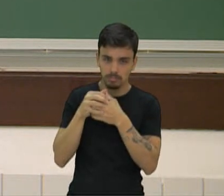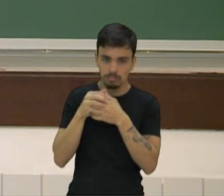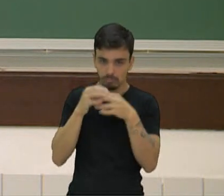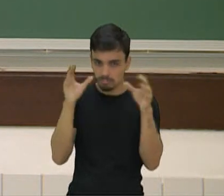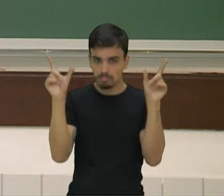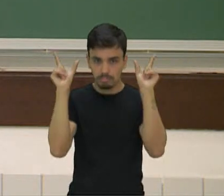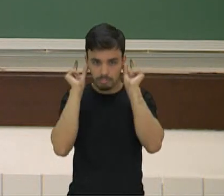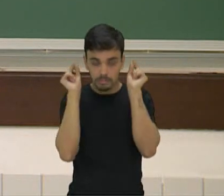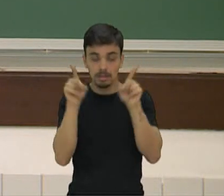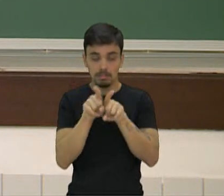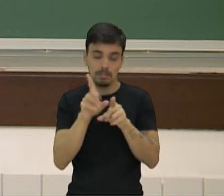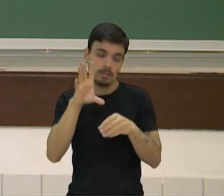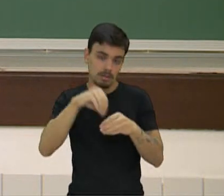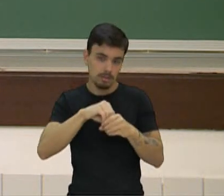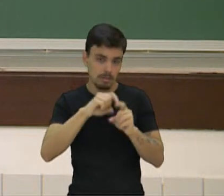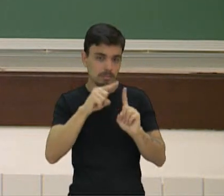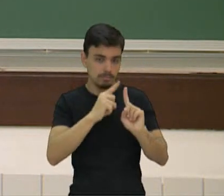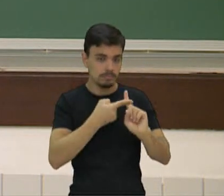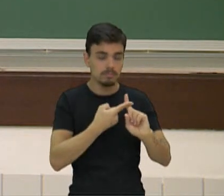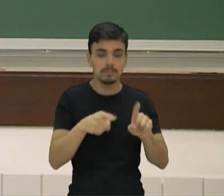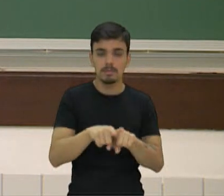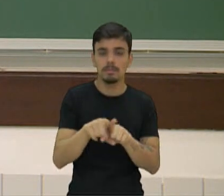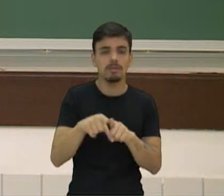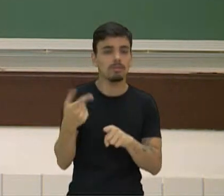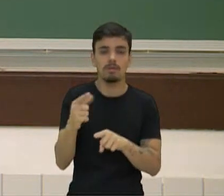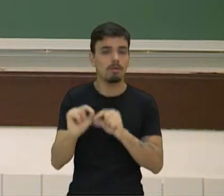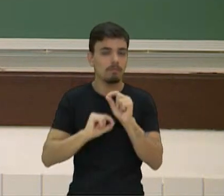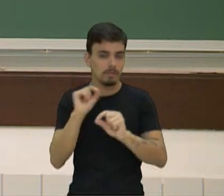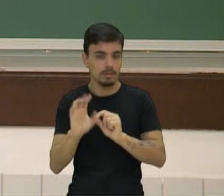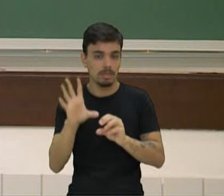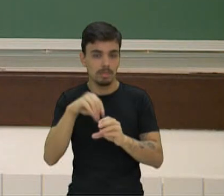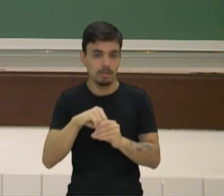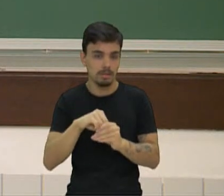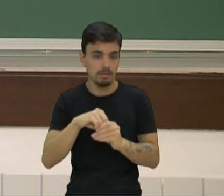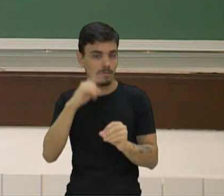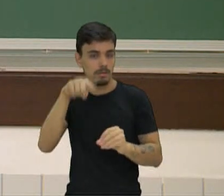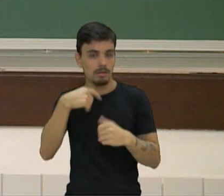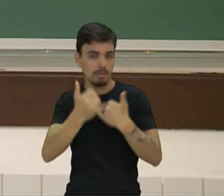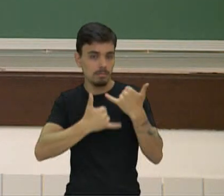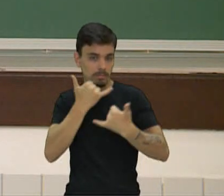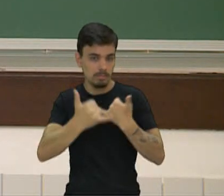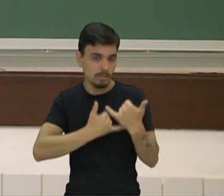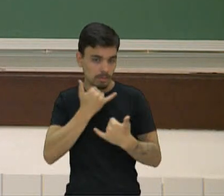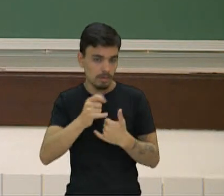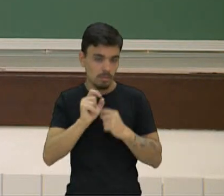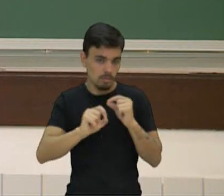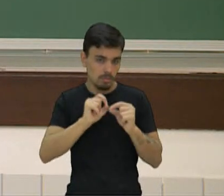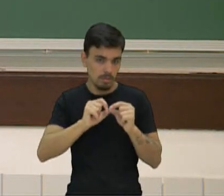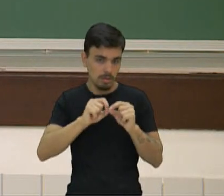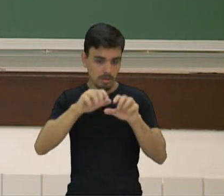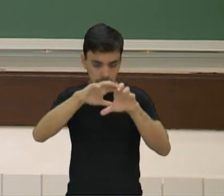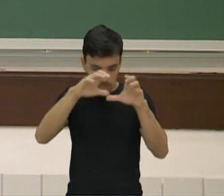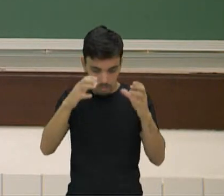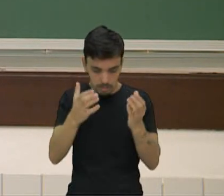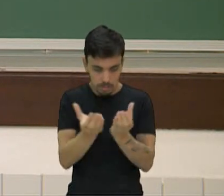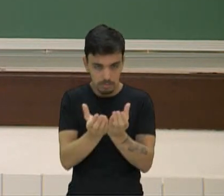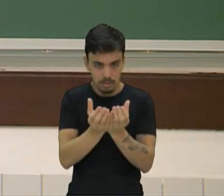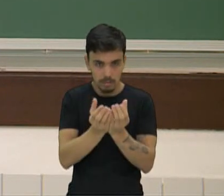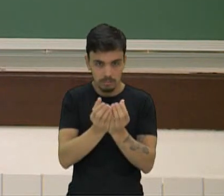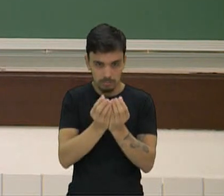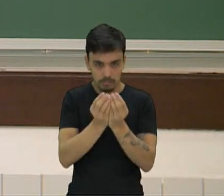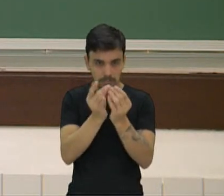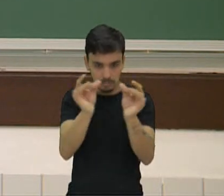né? Não há muito o que fazer lá dentro, a não ser brincar com um líquido, com um saco transparente, o saco amniótico, e o